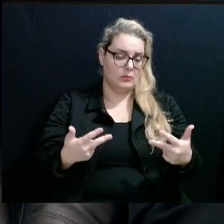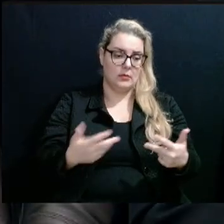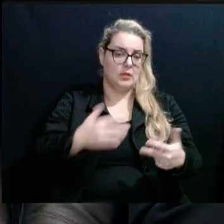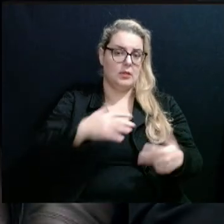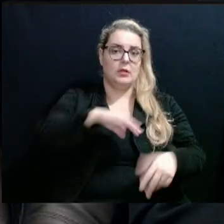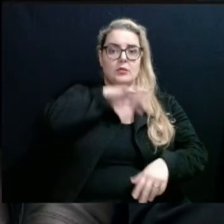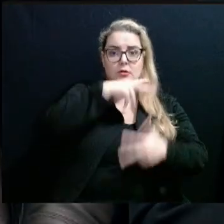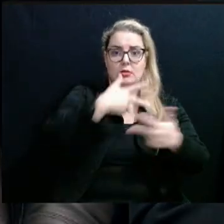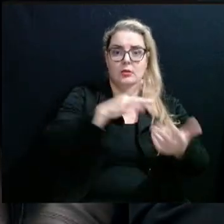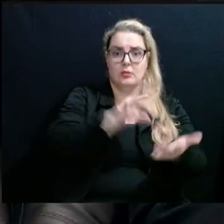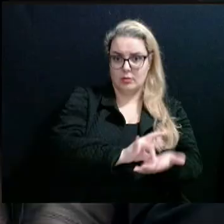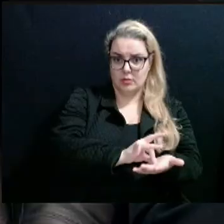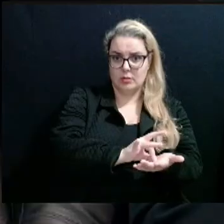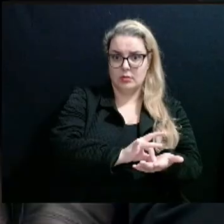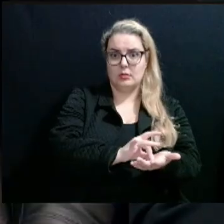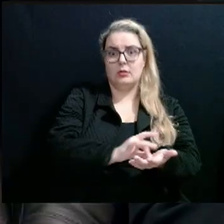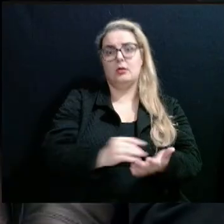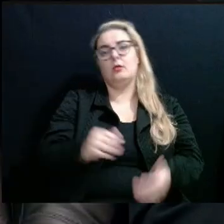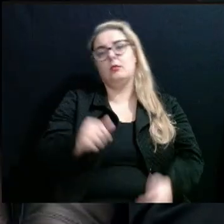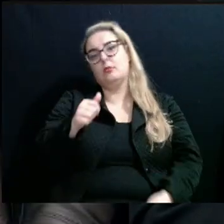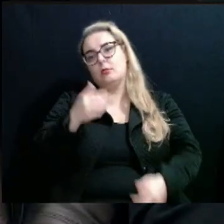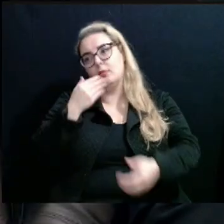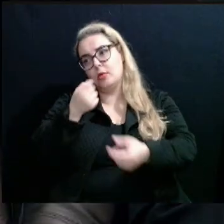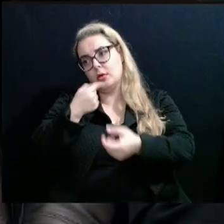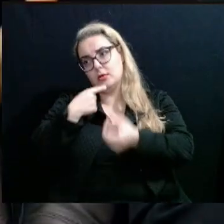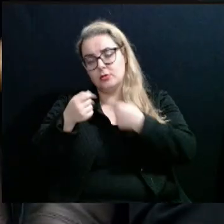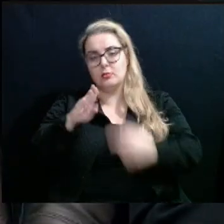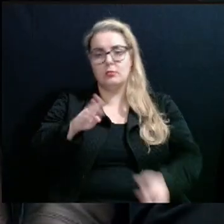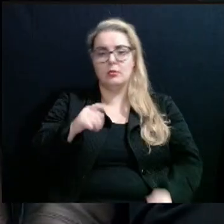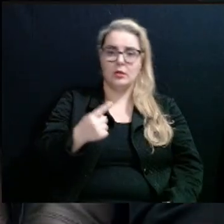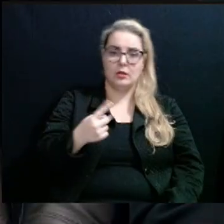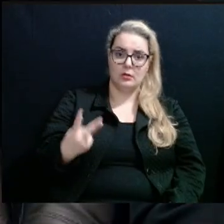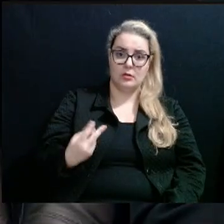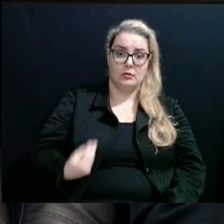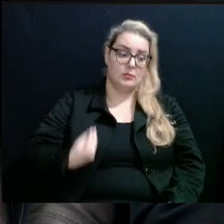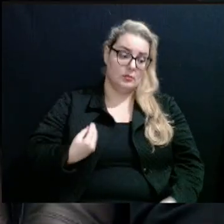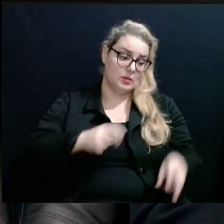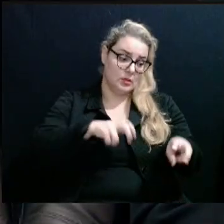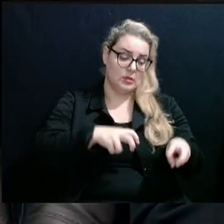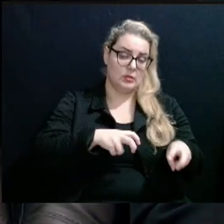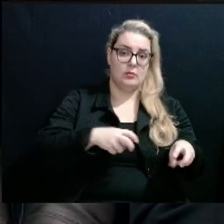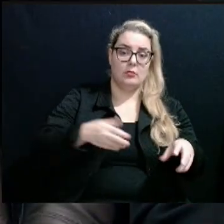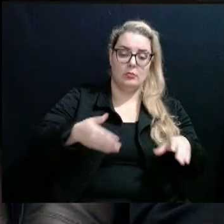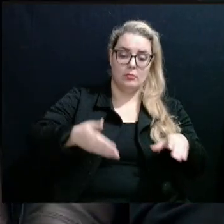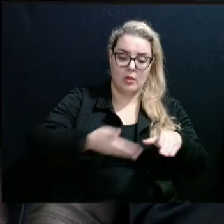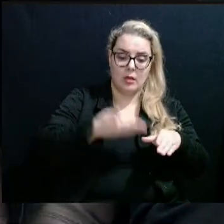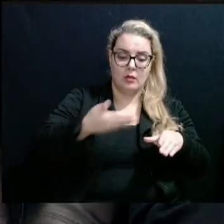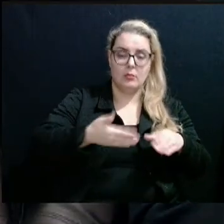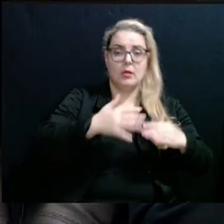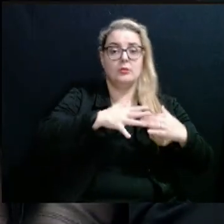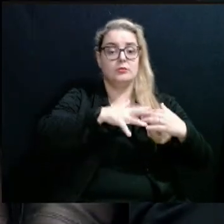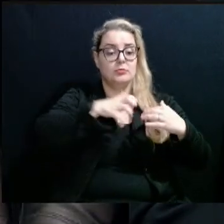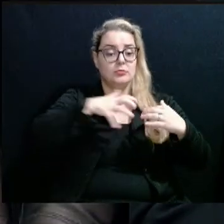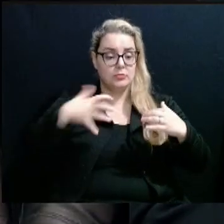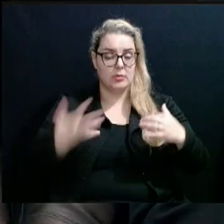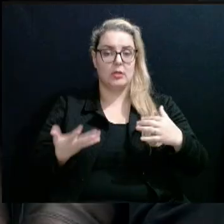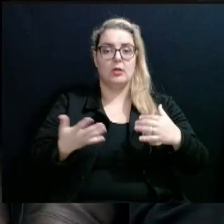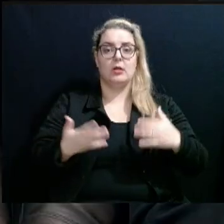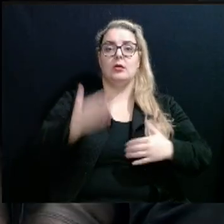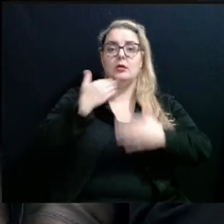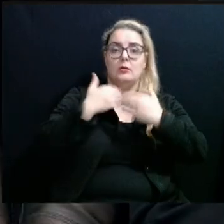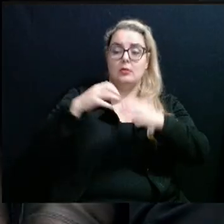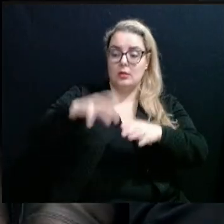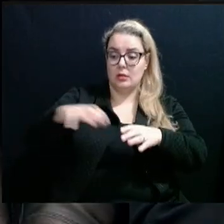em tese, se eu vivesse no campo, eu tomasse uma água de uma mina, eu comesse os alimentos direto da horta, do pé, com